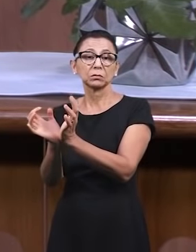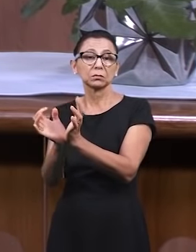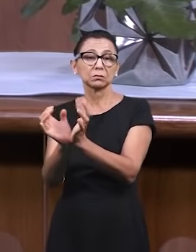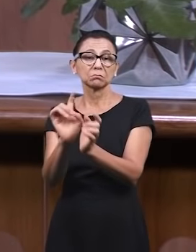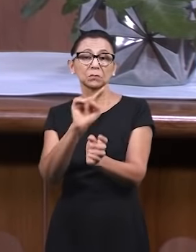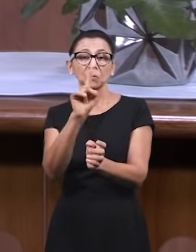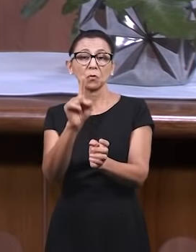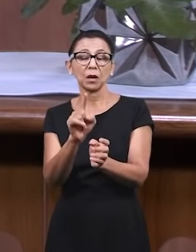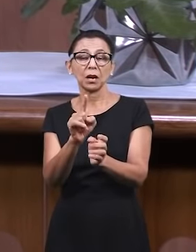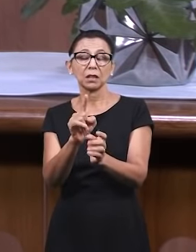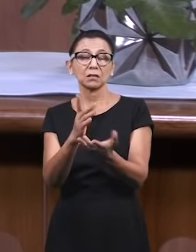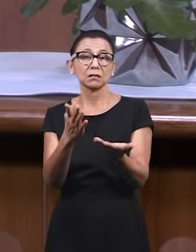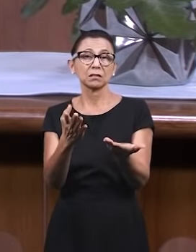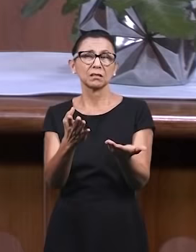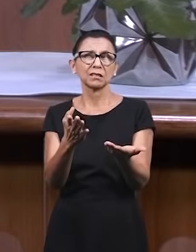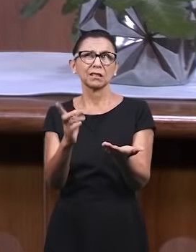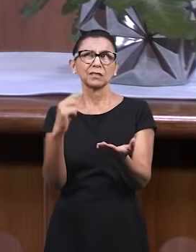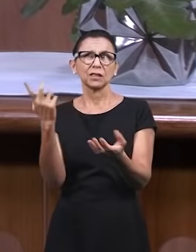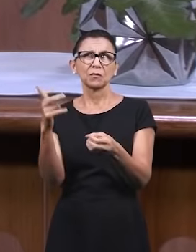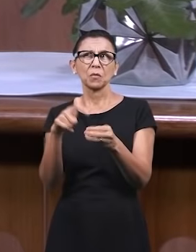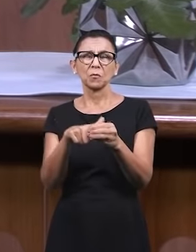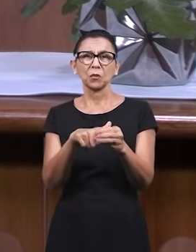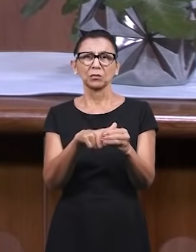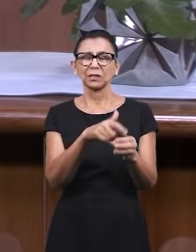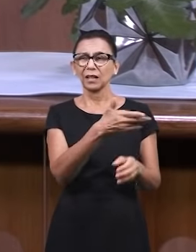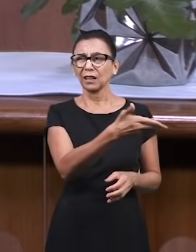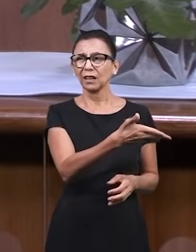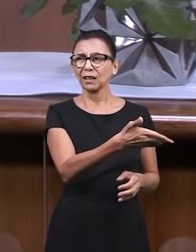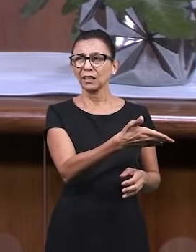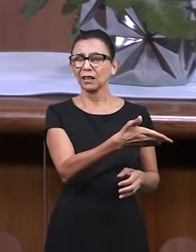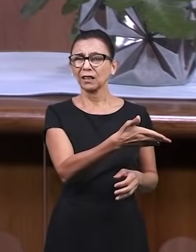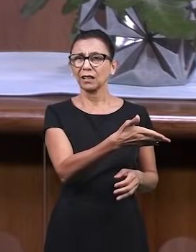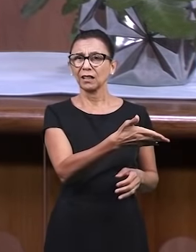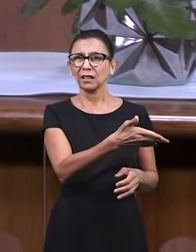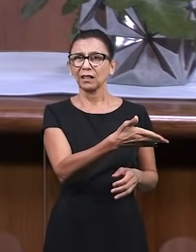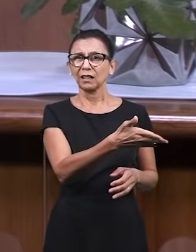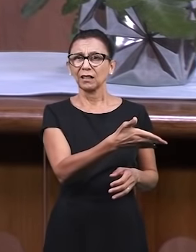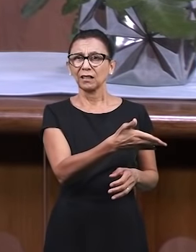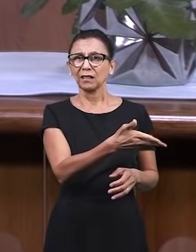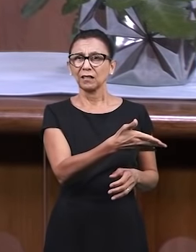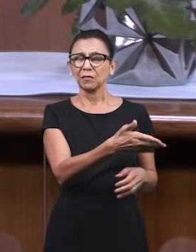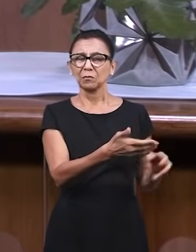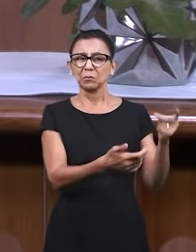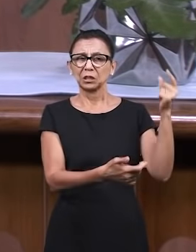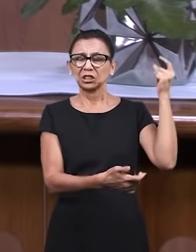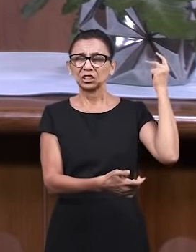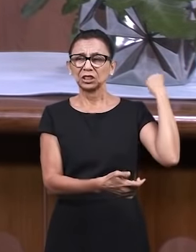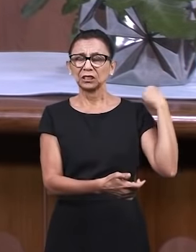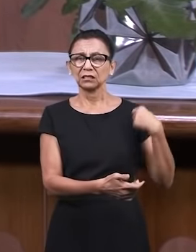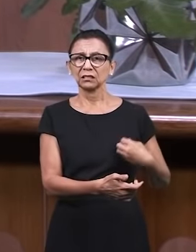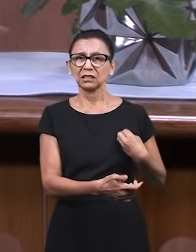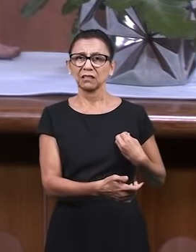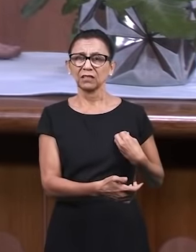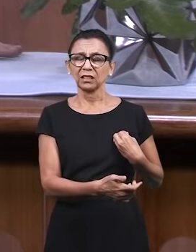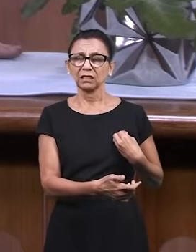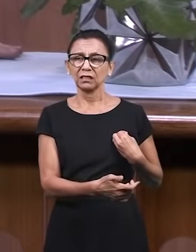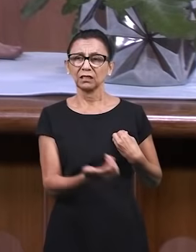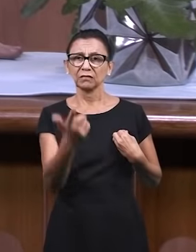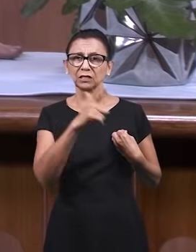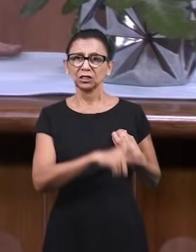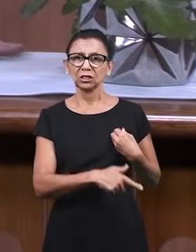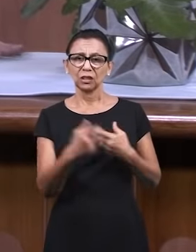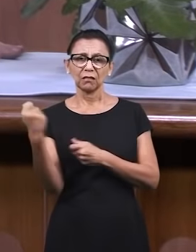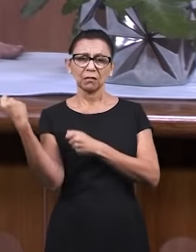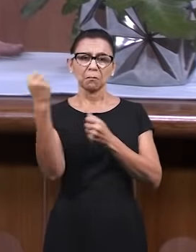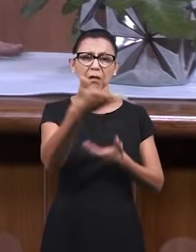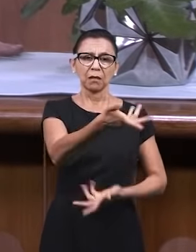doutores da lei, nós vamos voltar para aquilo que nós fazíamos ali, para a velha vida, para ser pescador.